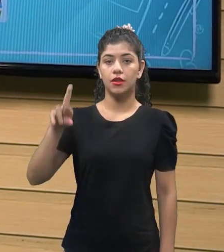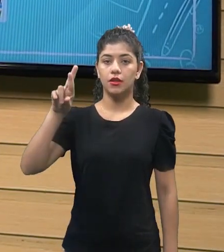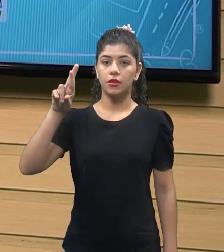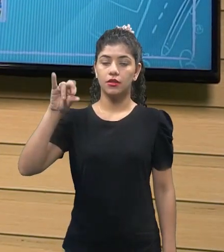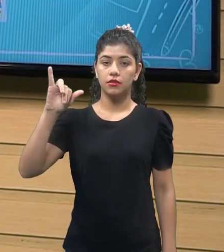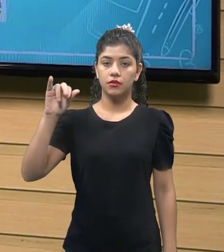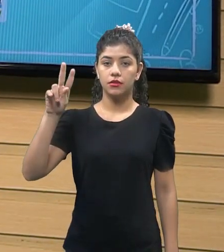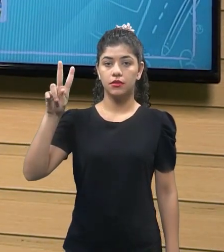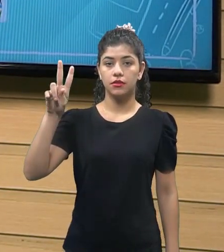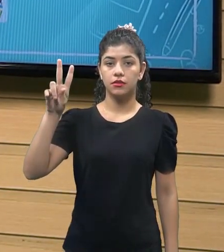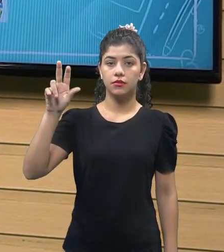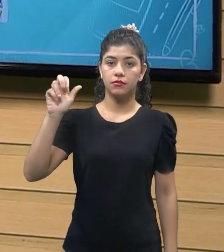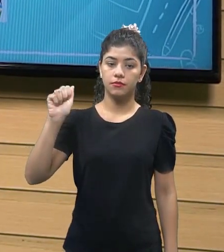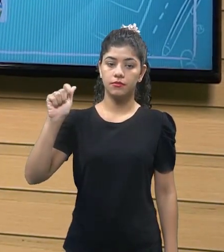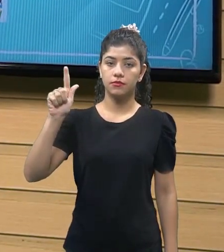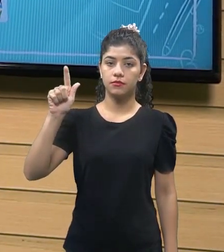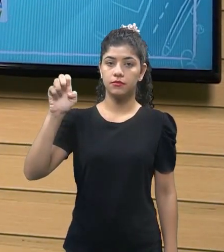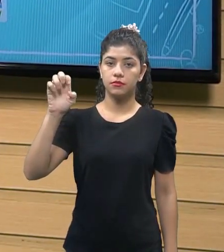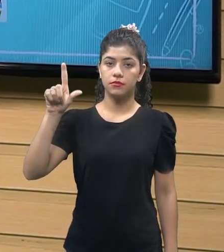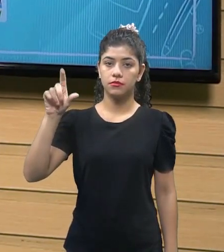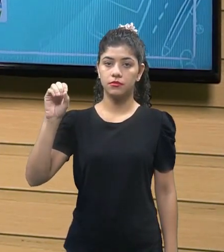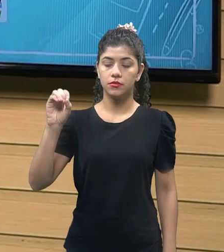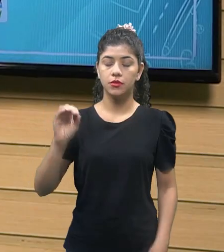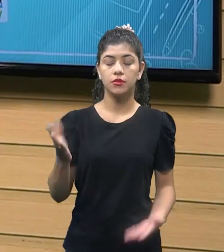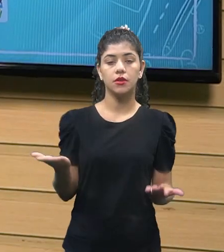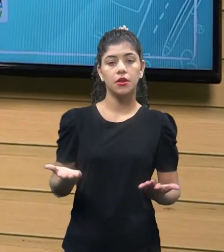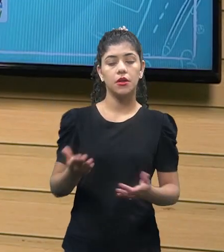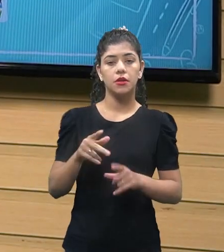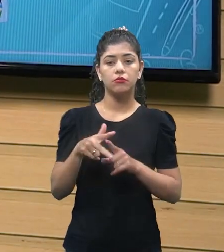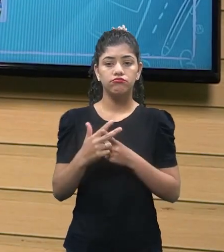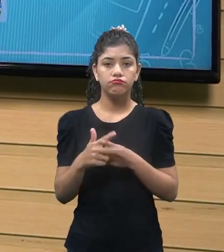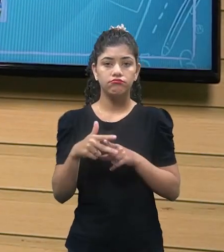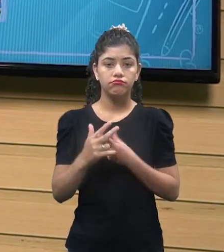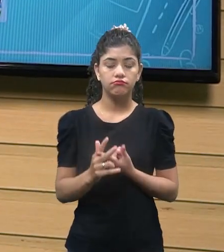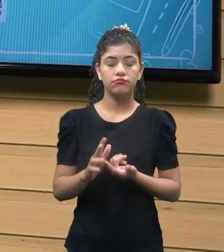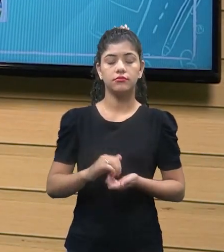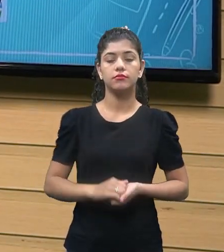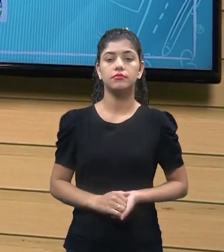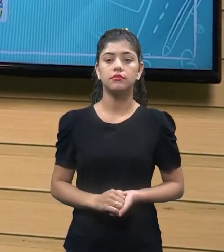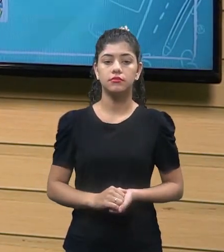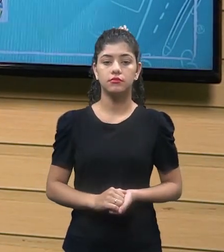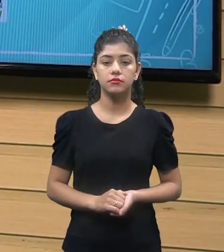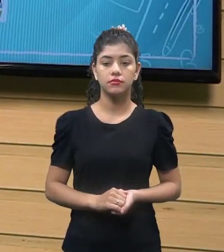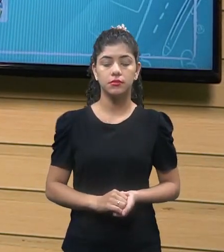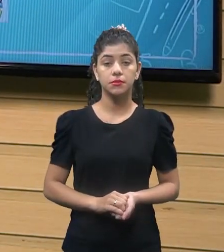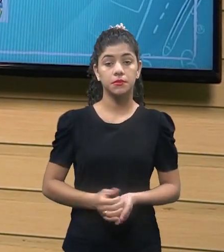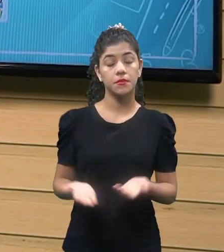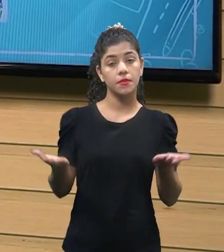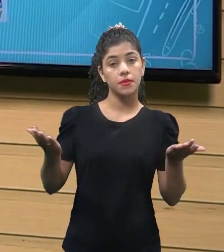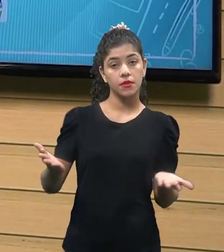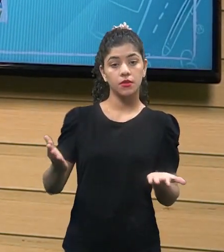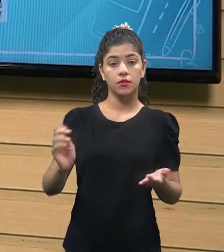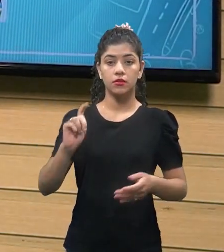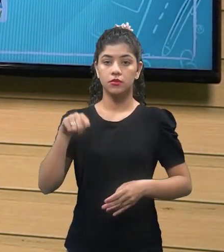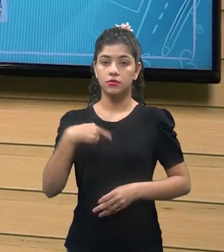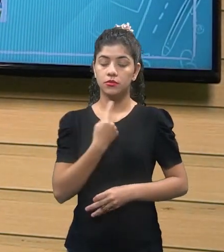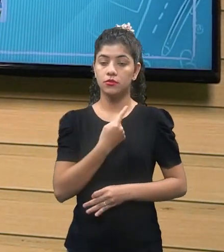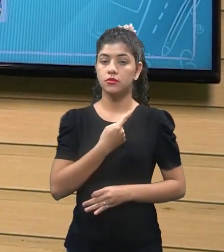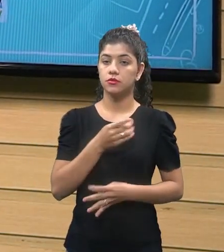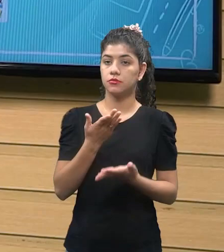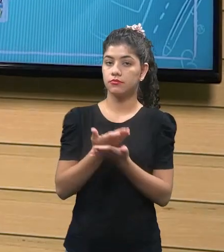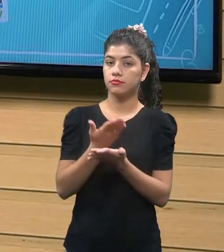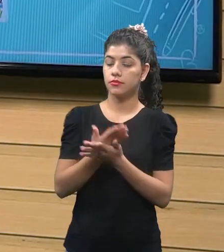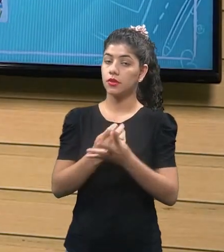esse é o nosso curso de Técnica em Eletrotécnica, EGAD. Estamos aqui na nossa aula 4